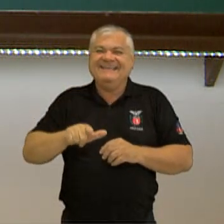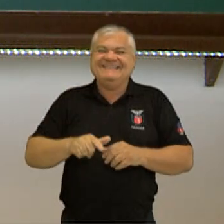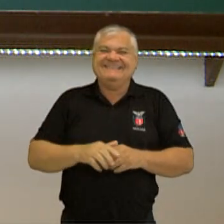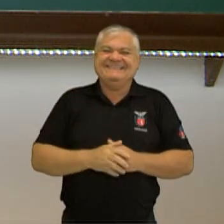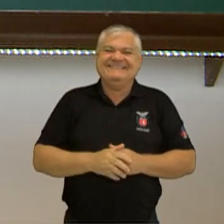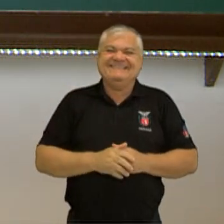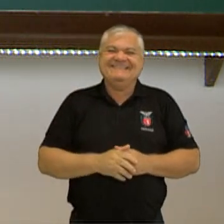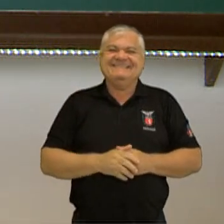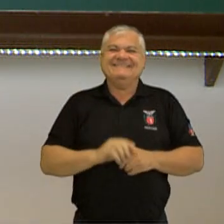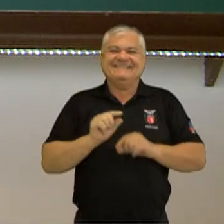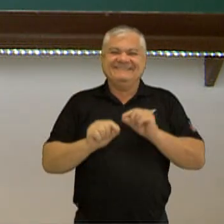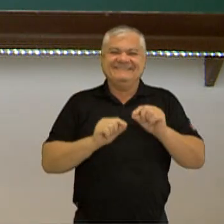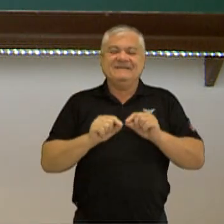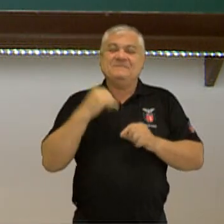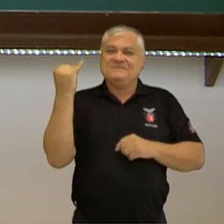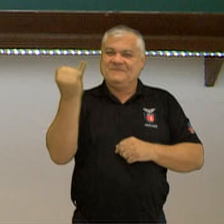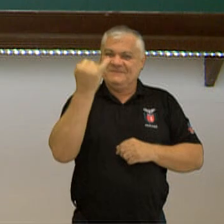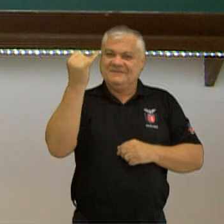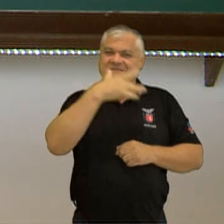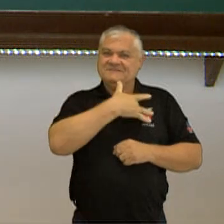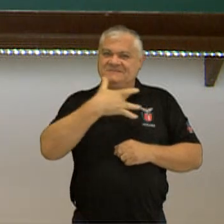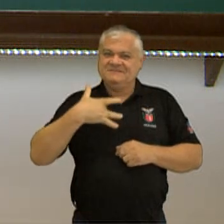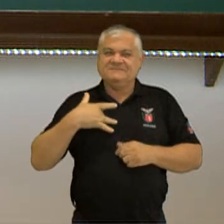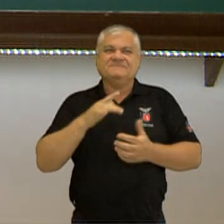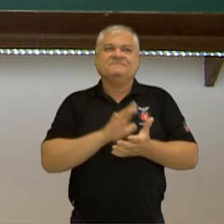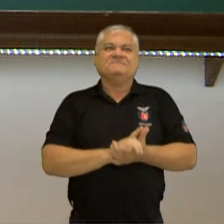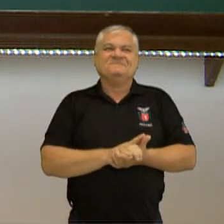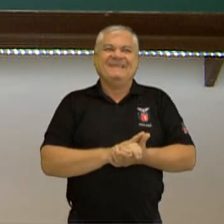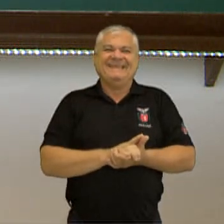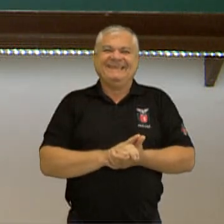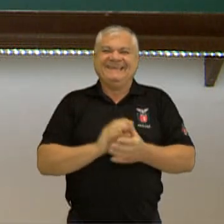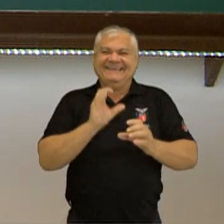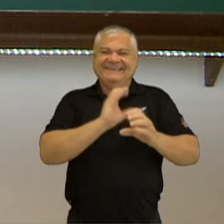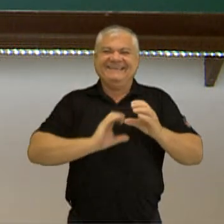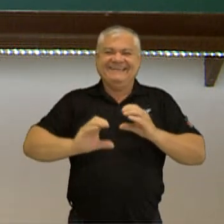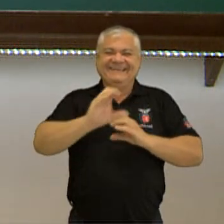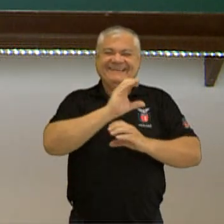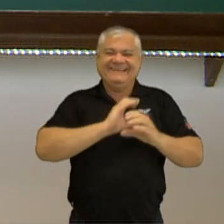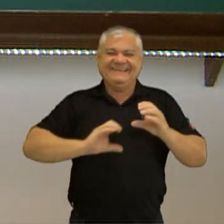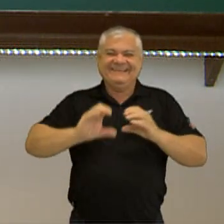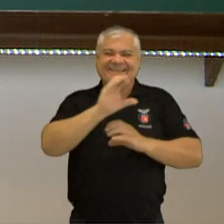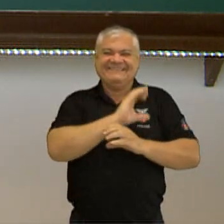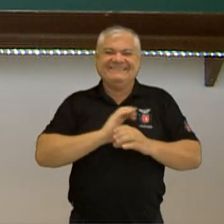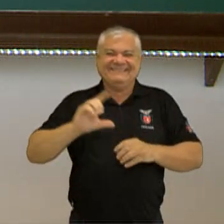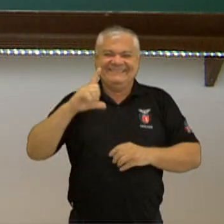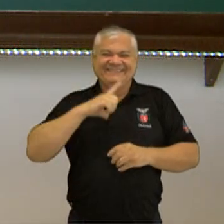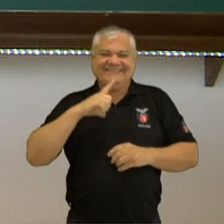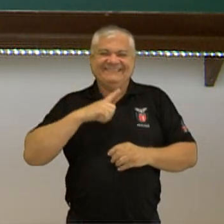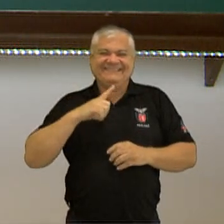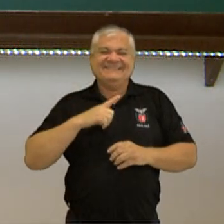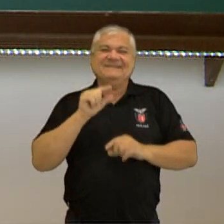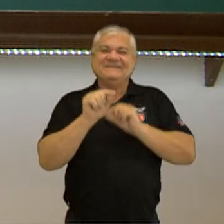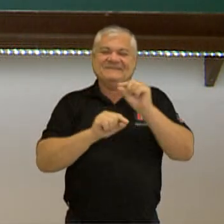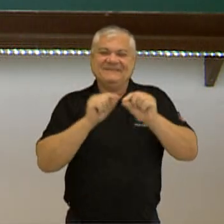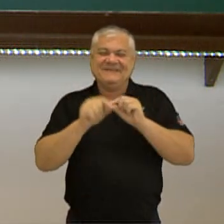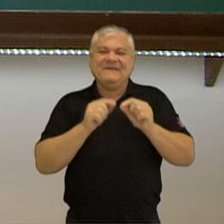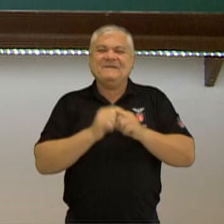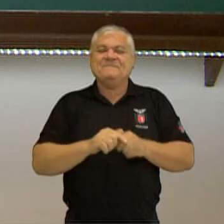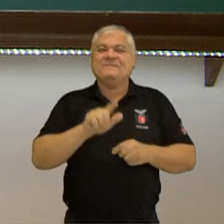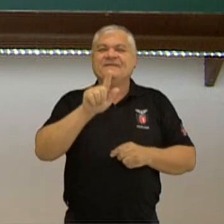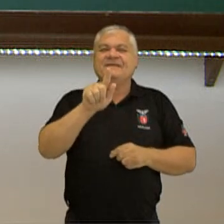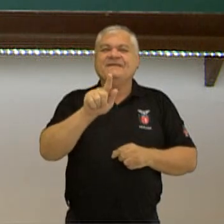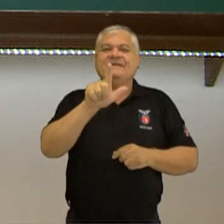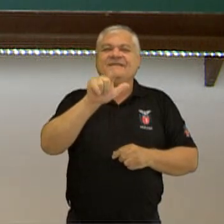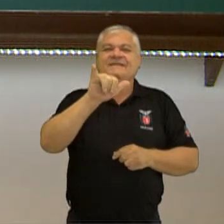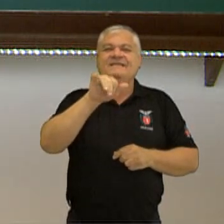extrema importância para o nosso organismo. Muito bem, os carboidratos estão também chamados de hidratos de carbono, glicídios também